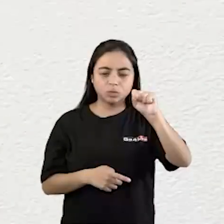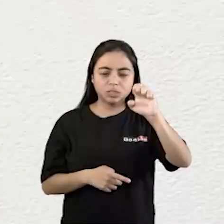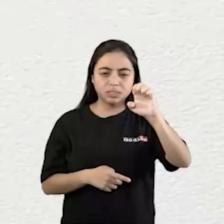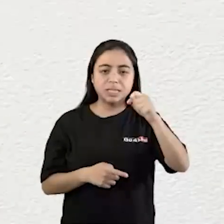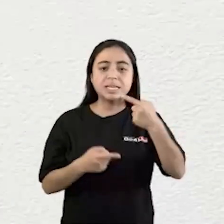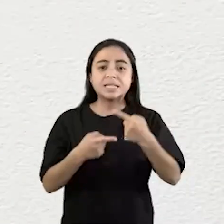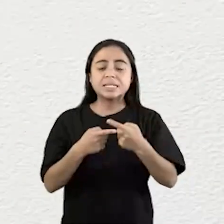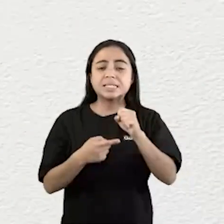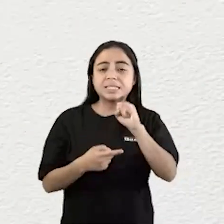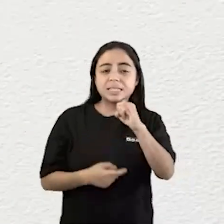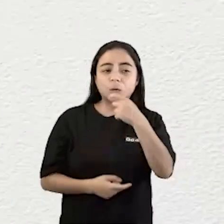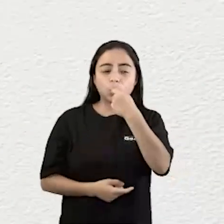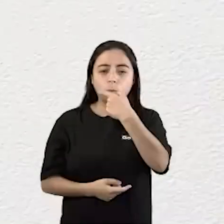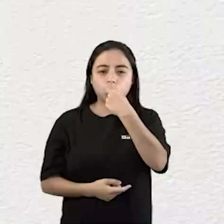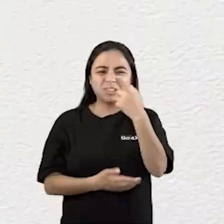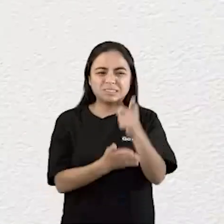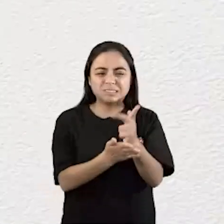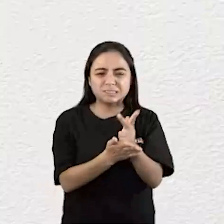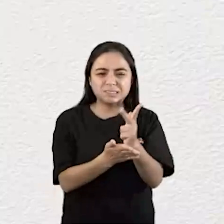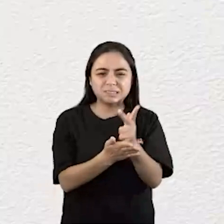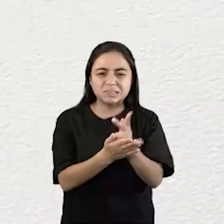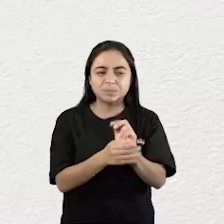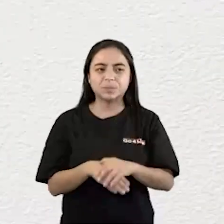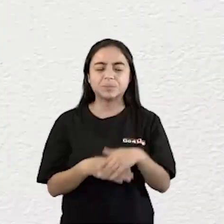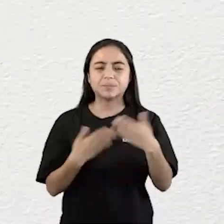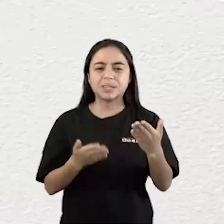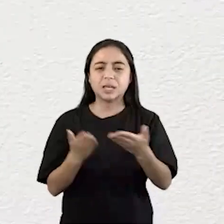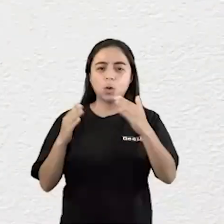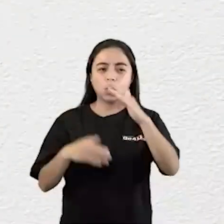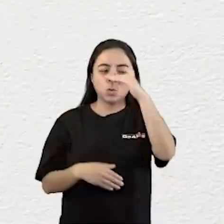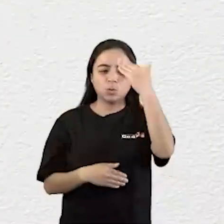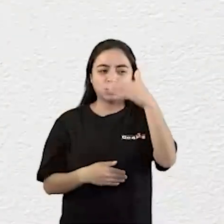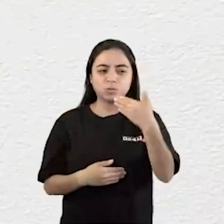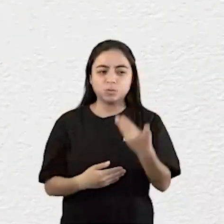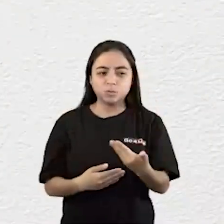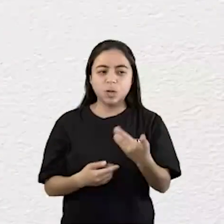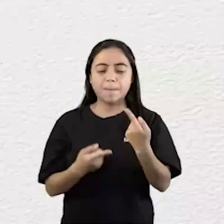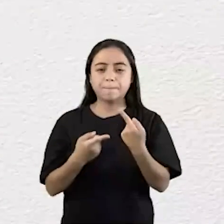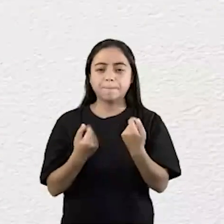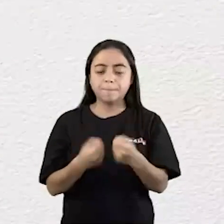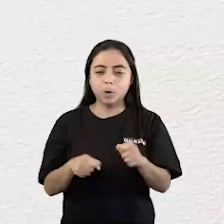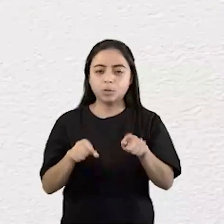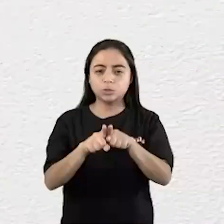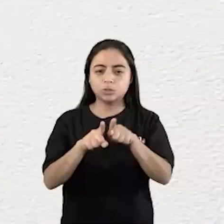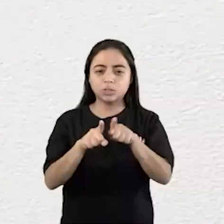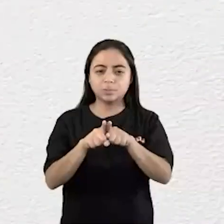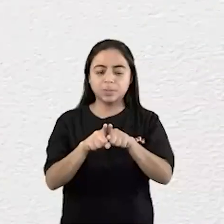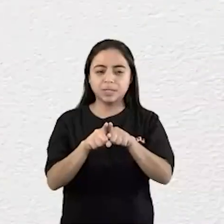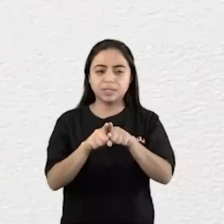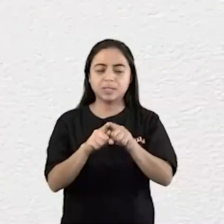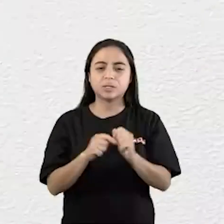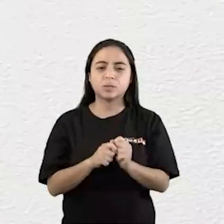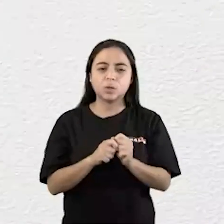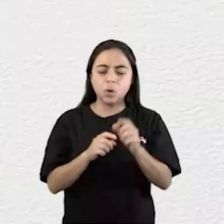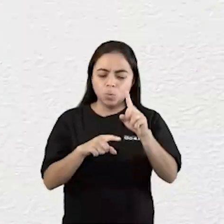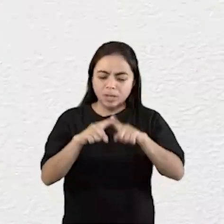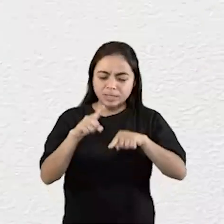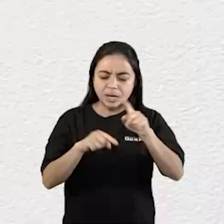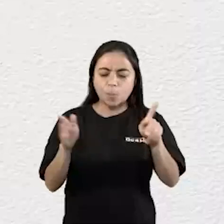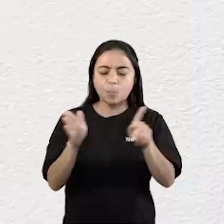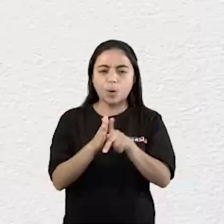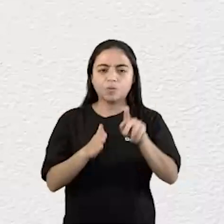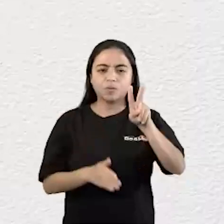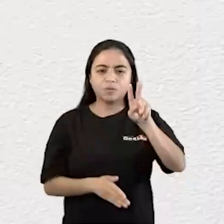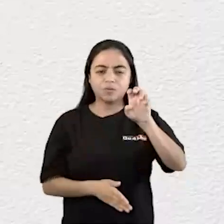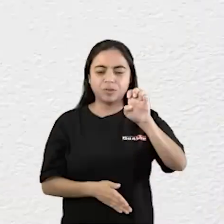E aí, gente, em homenagem ao VET-scan, o hemograma pode ser feito no aparelho do VET-scan, né? E a gente